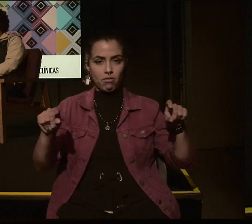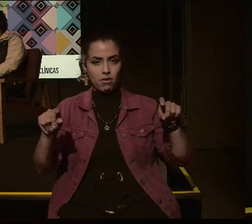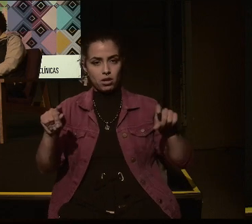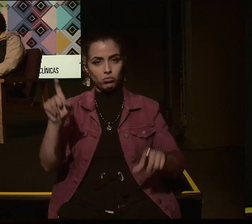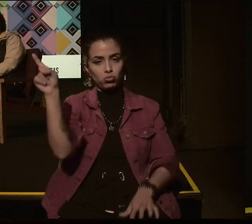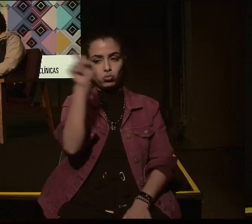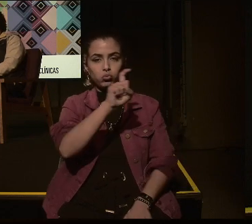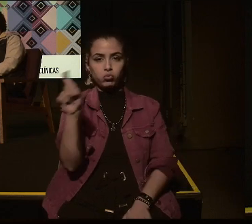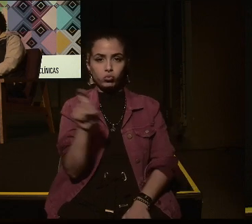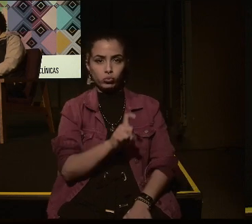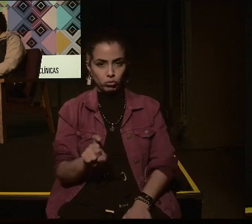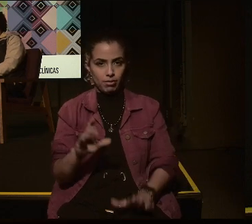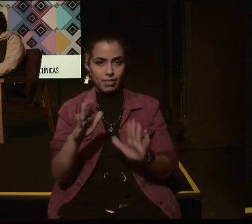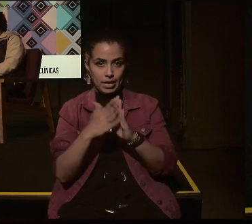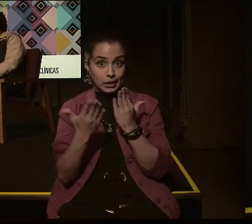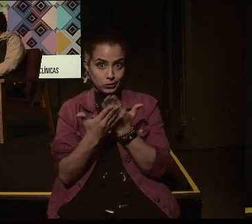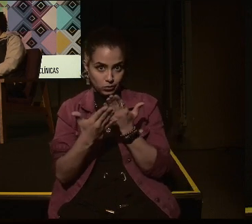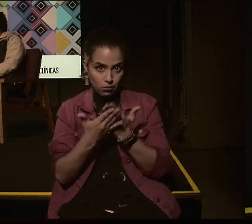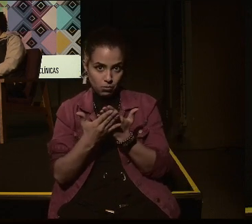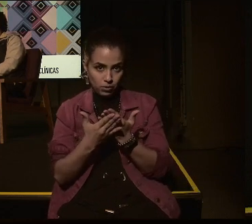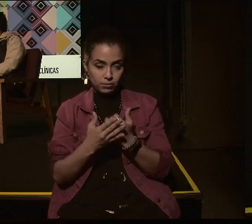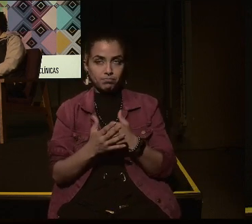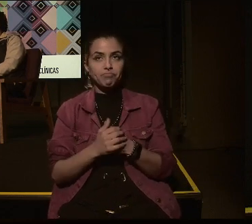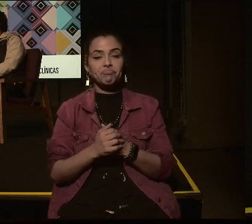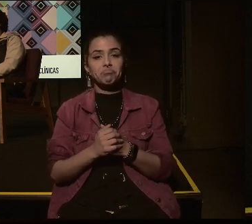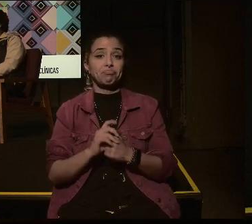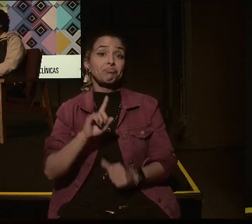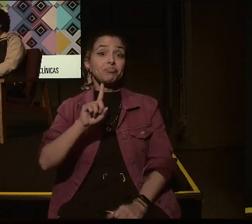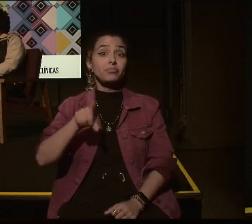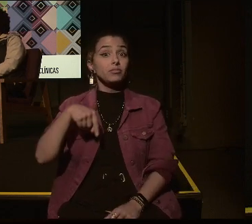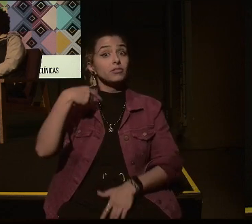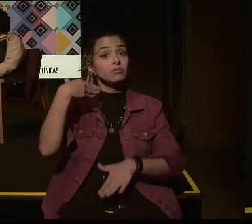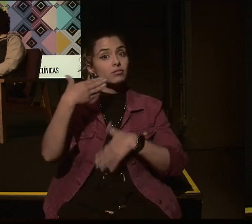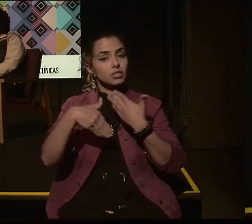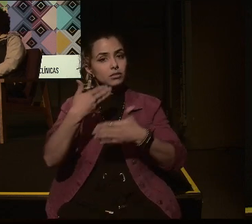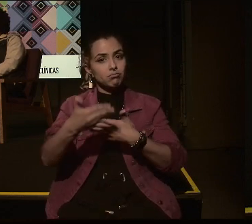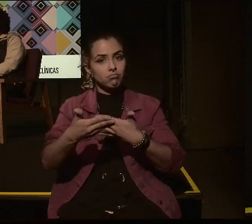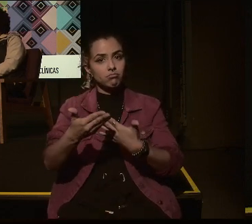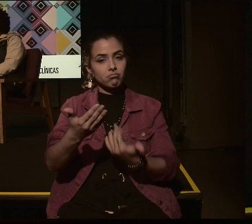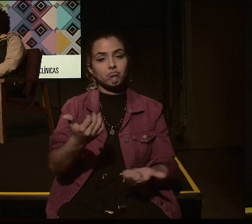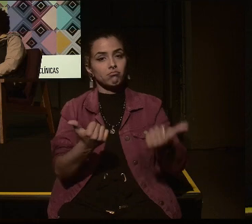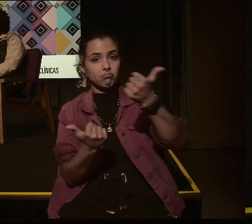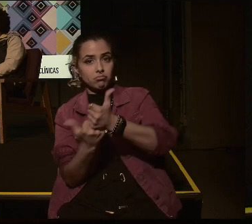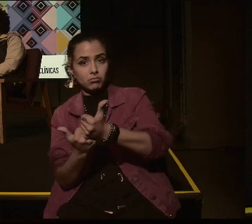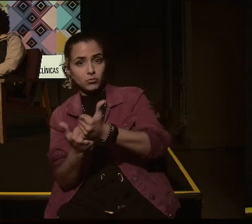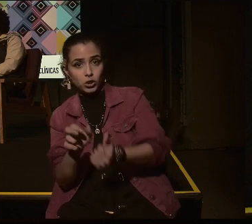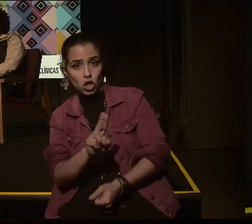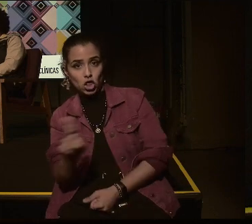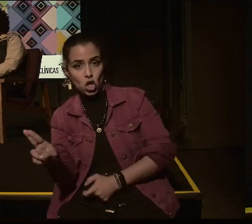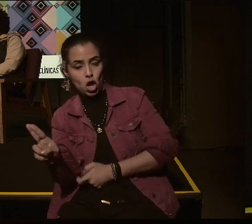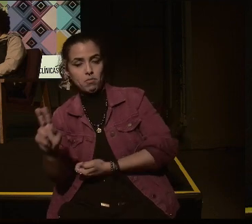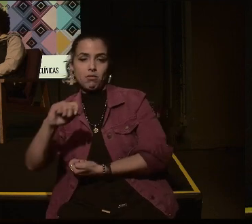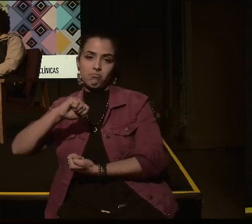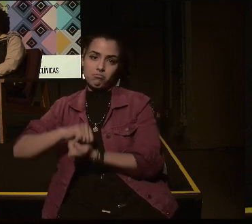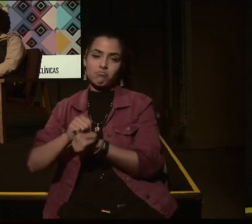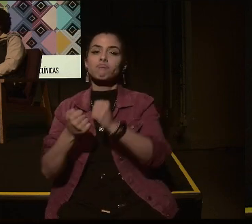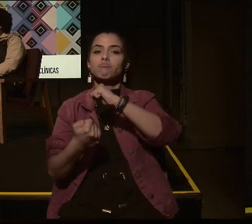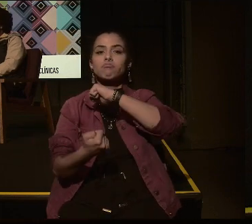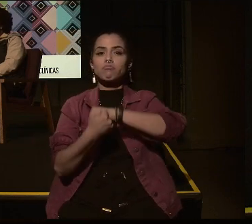Então, essa escola depois foi rebatizada e ela se chama Nelson Mandela hoje. Ela tira o